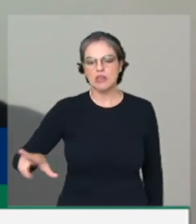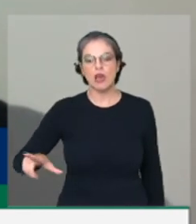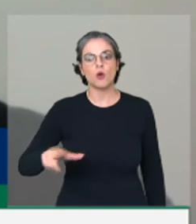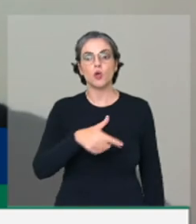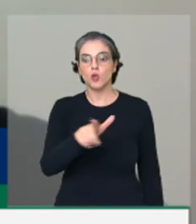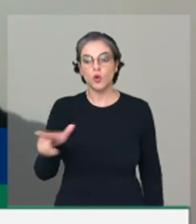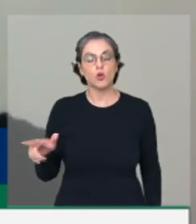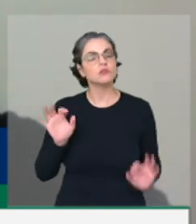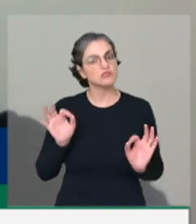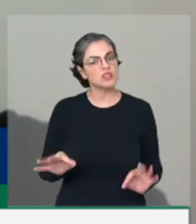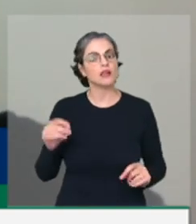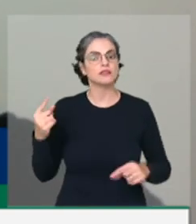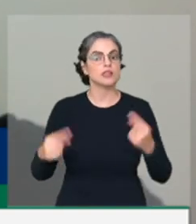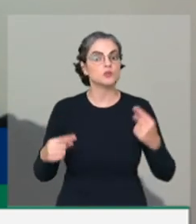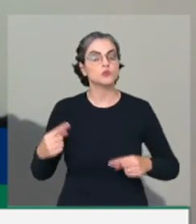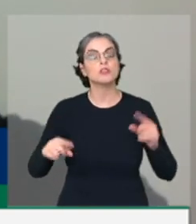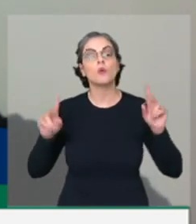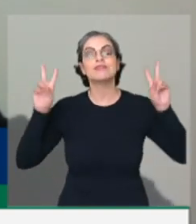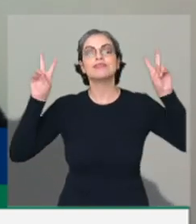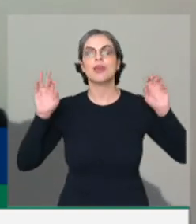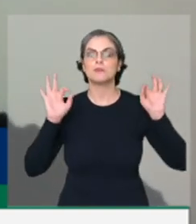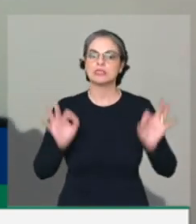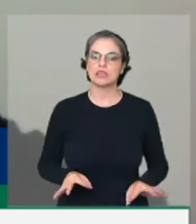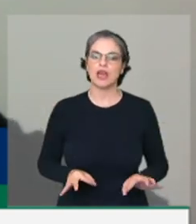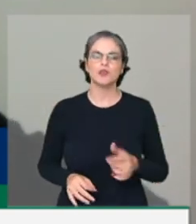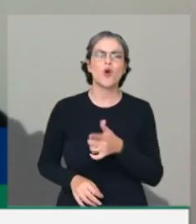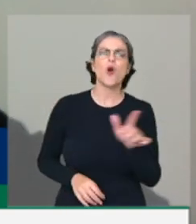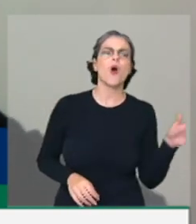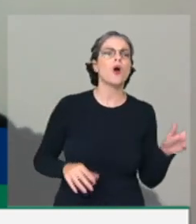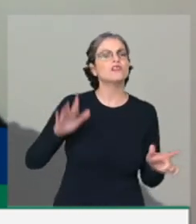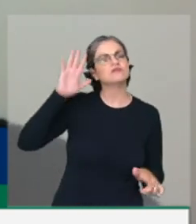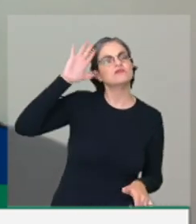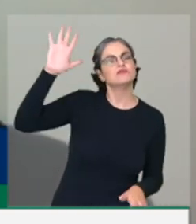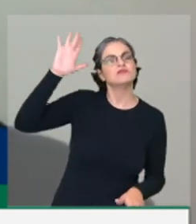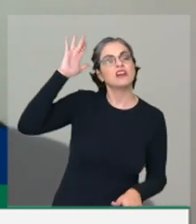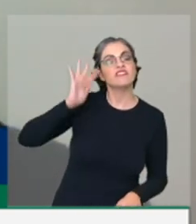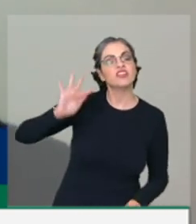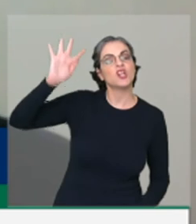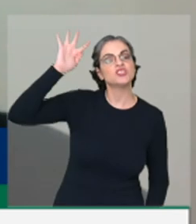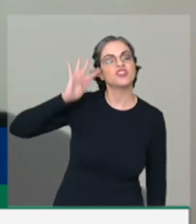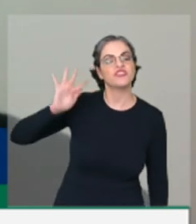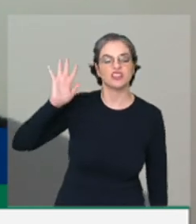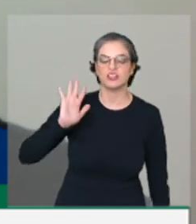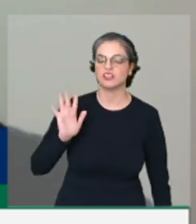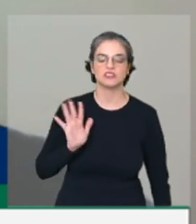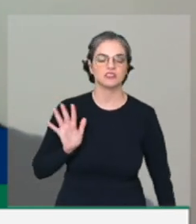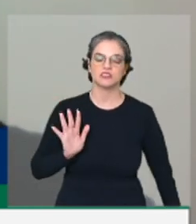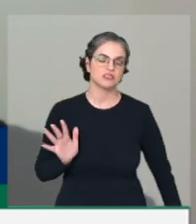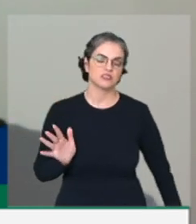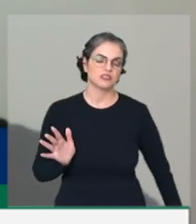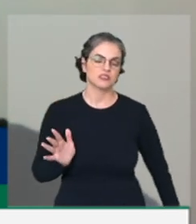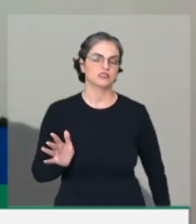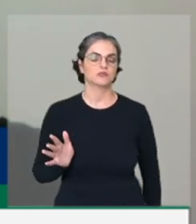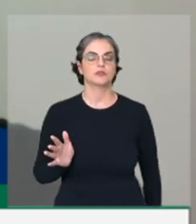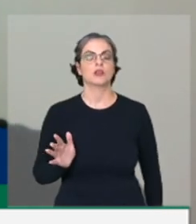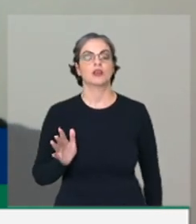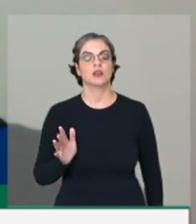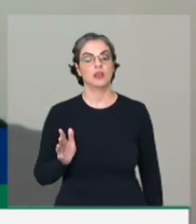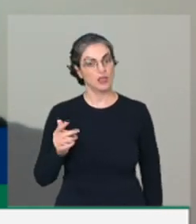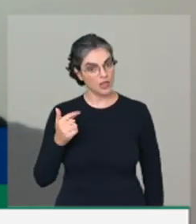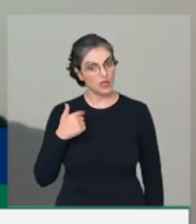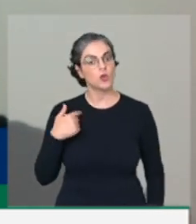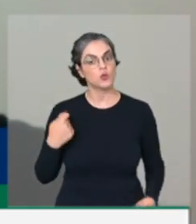na discussão da prisão. Outros foram para a parte filosófica da questão, mais uma vez adjetivando. Antes, eu